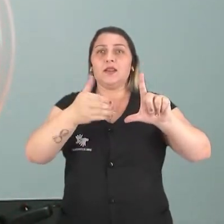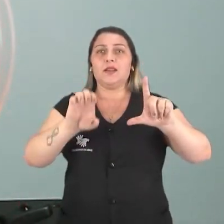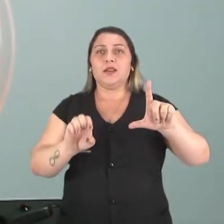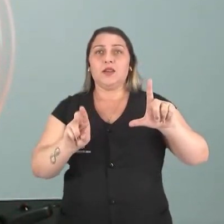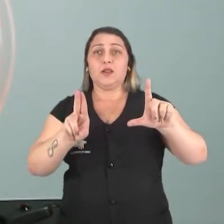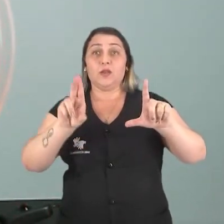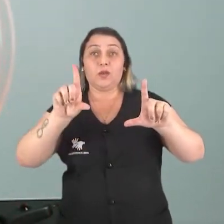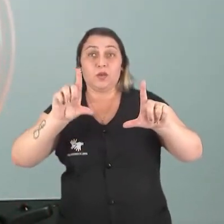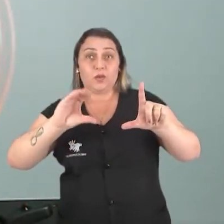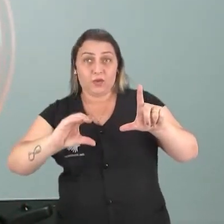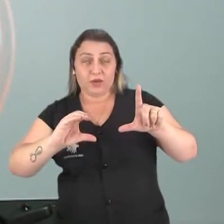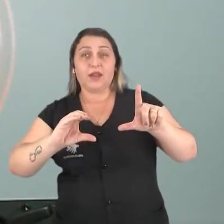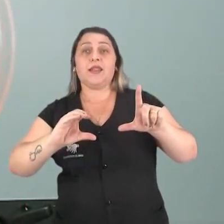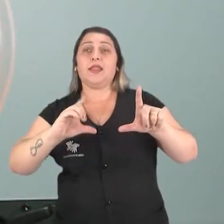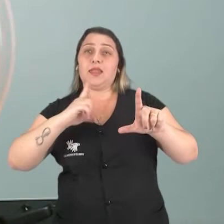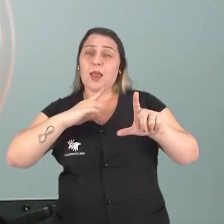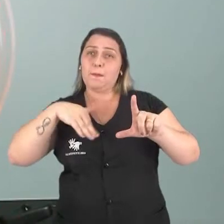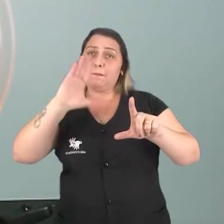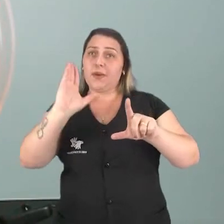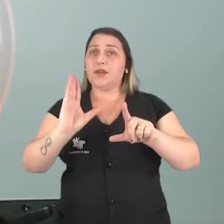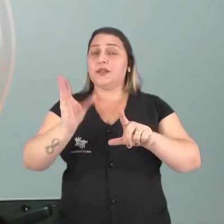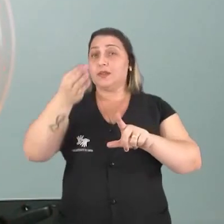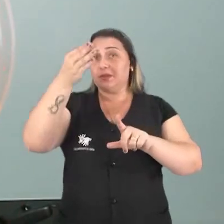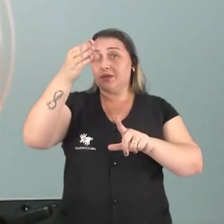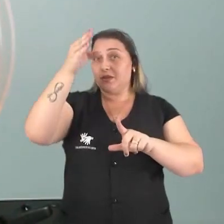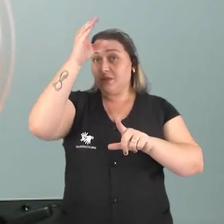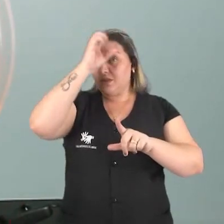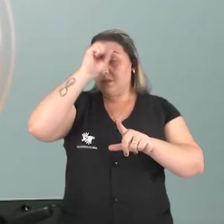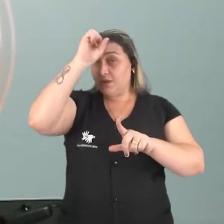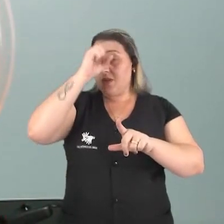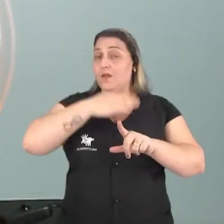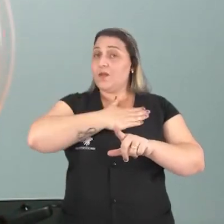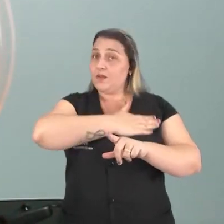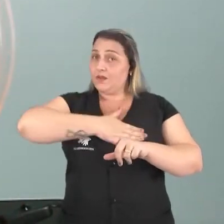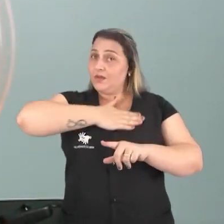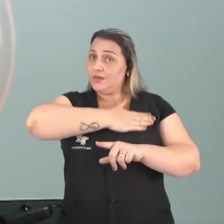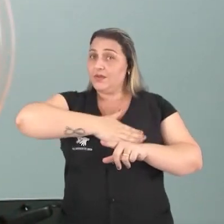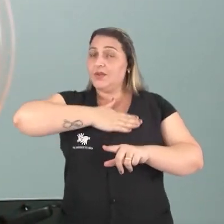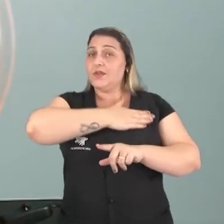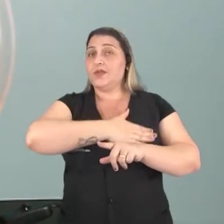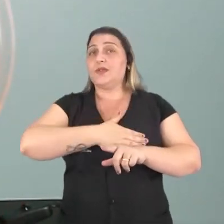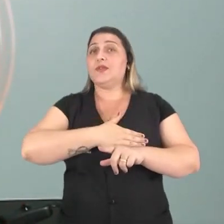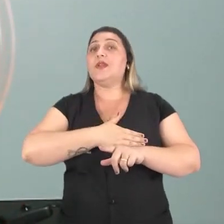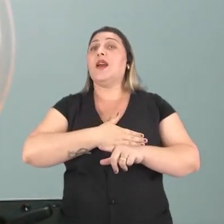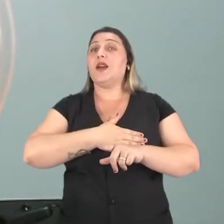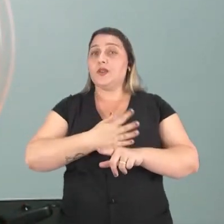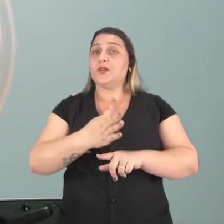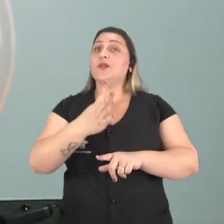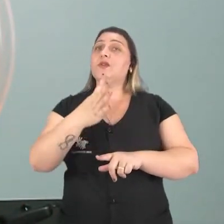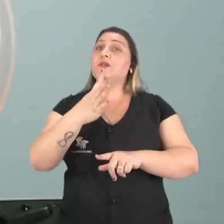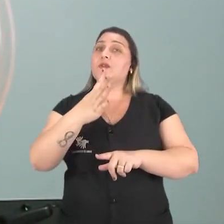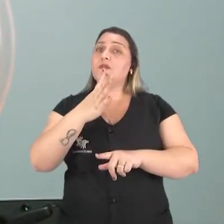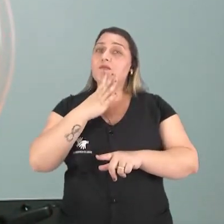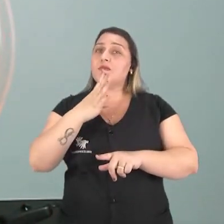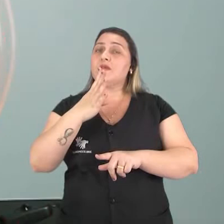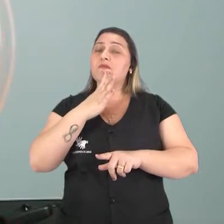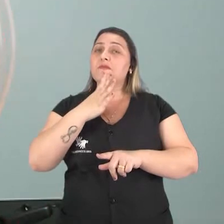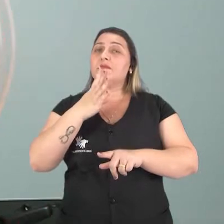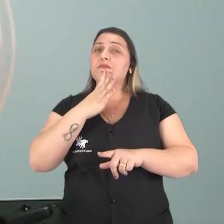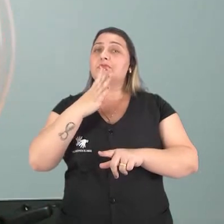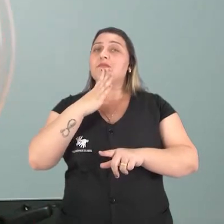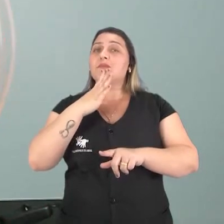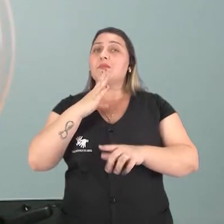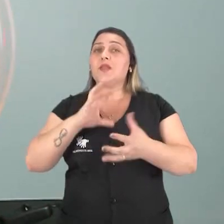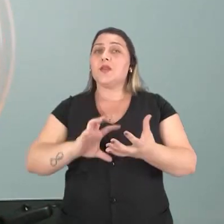Eduque, para que você tenha mais conhecimentos. Você vai gostar muito de conhecer sobre